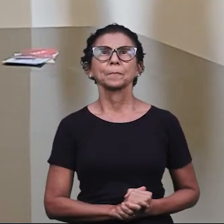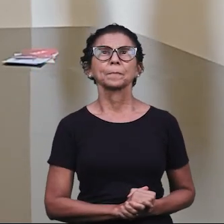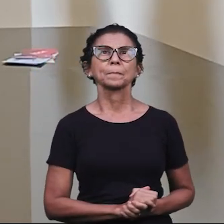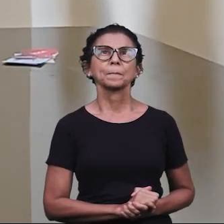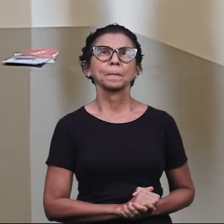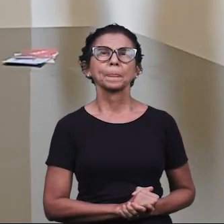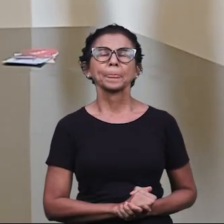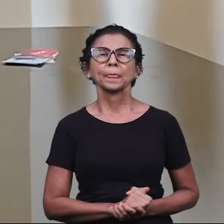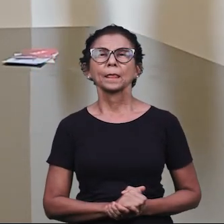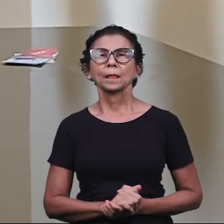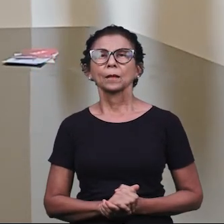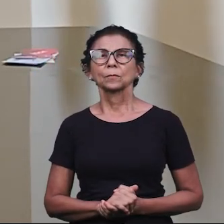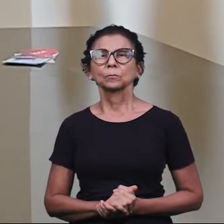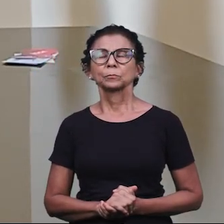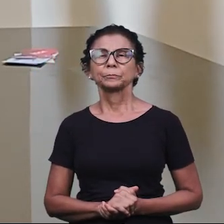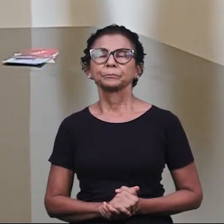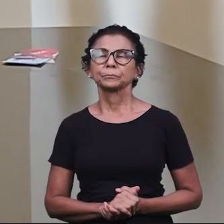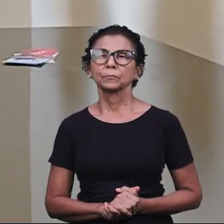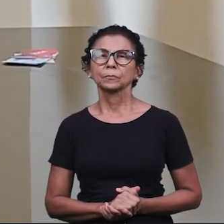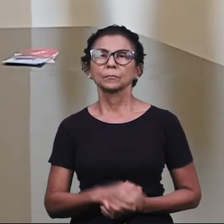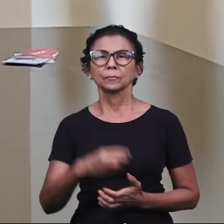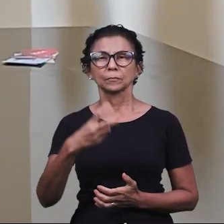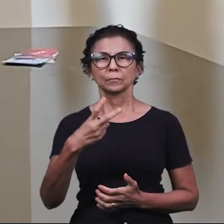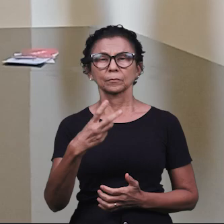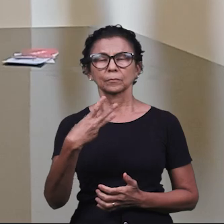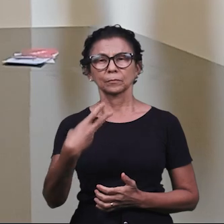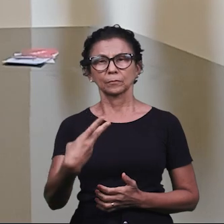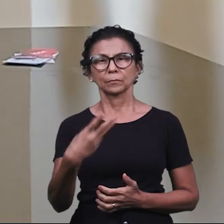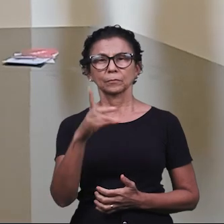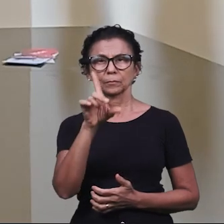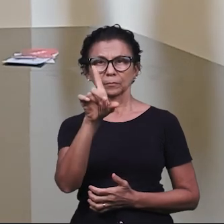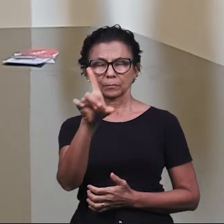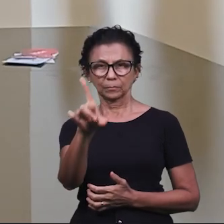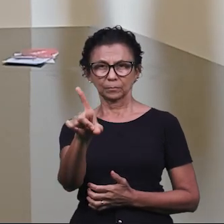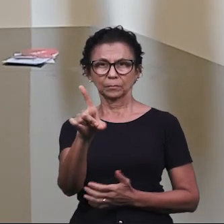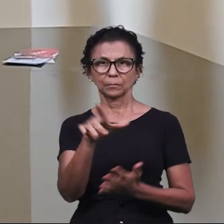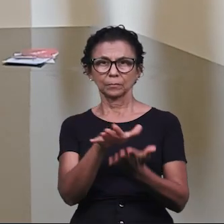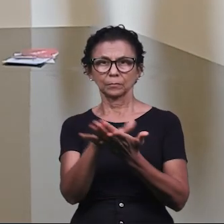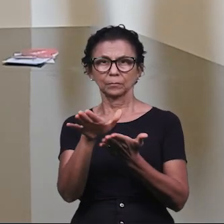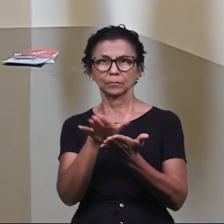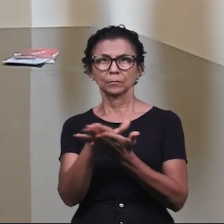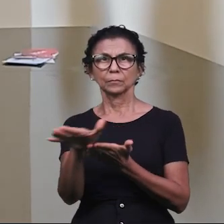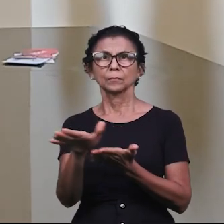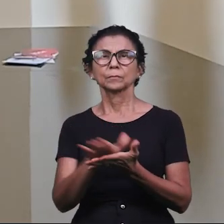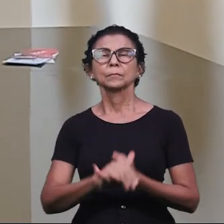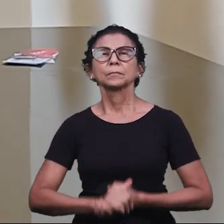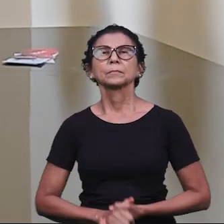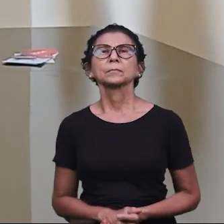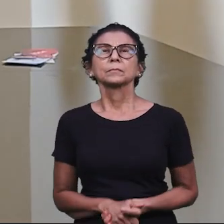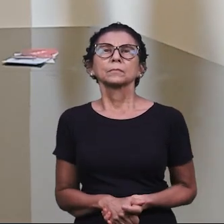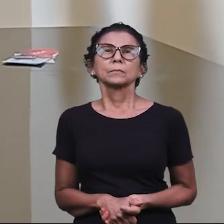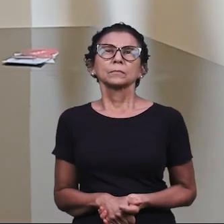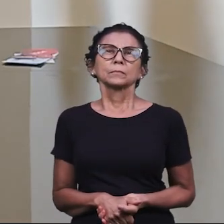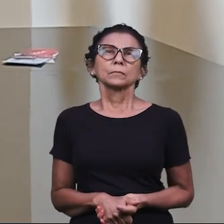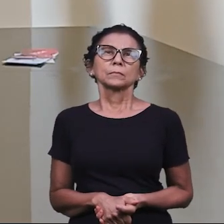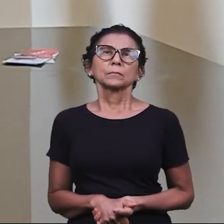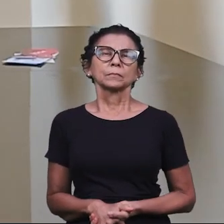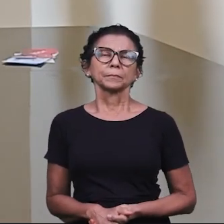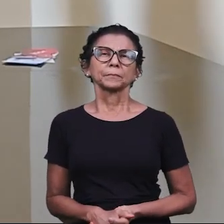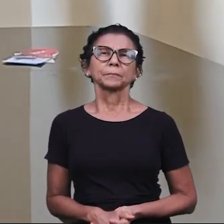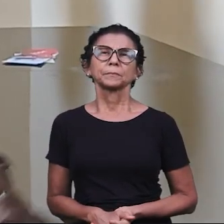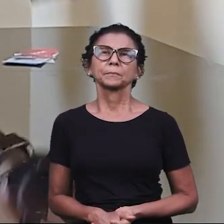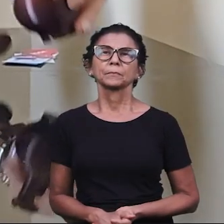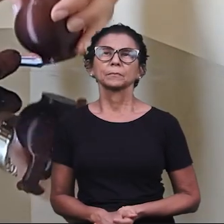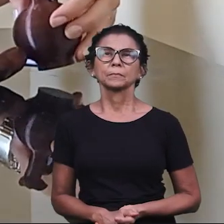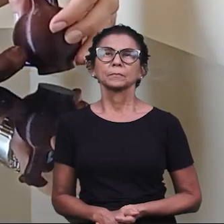em impressora 3D, mas tem aí na internet também, que caso alguém tenha interesse, são recursos que também nós podemos usar em